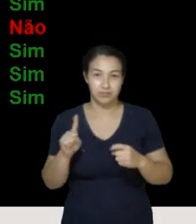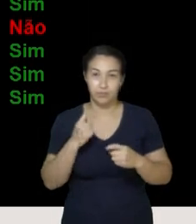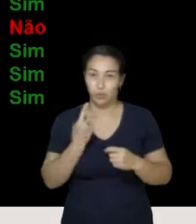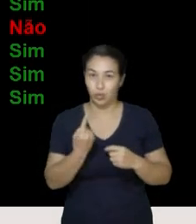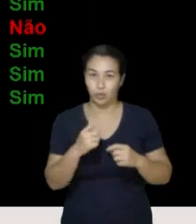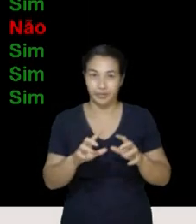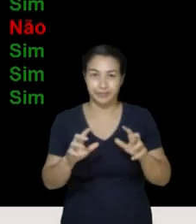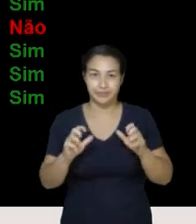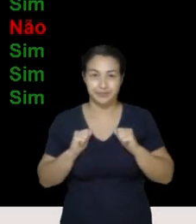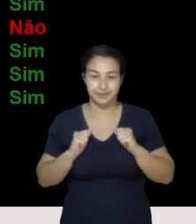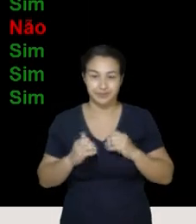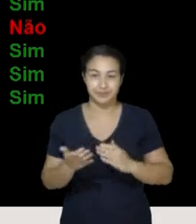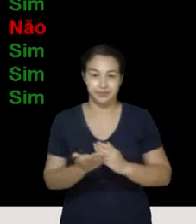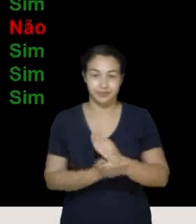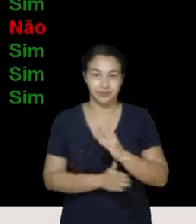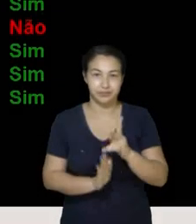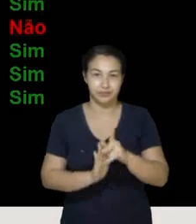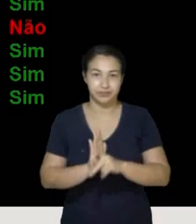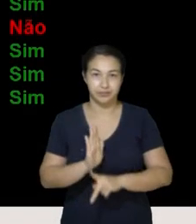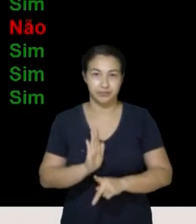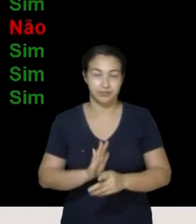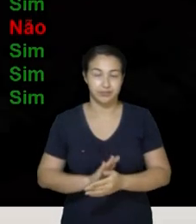está aprovado o projeto.